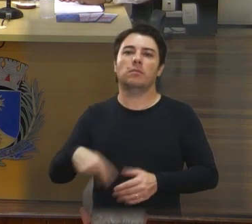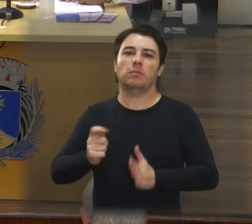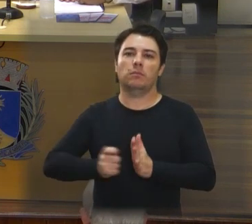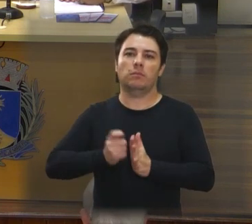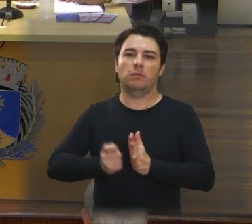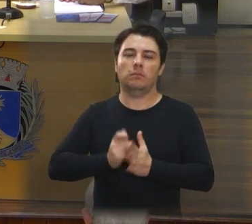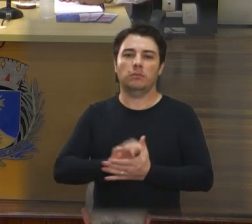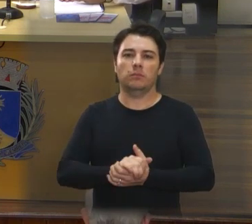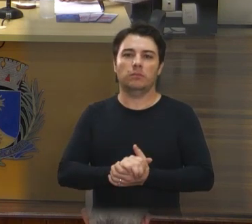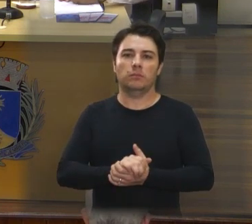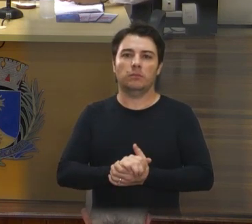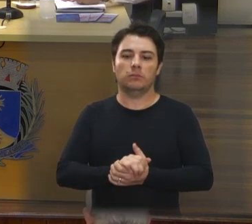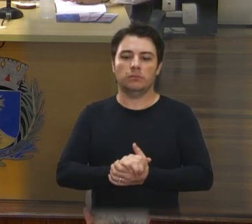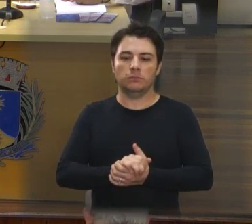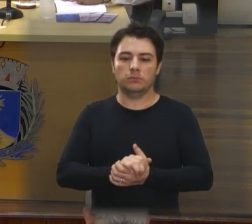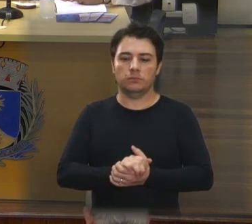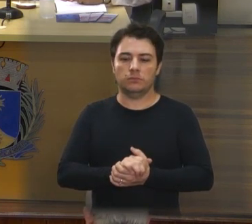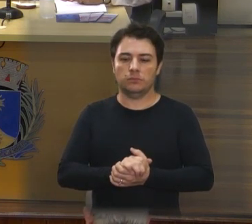Araraquara on